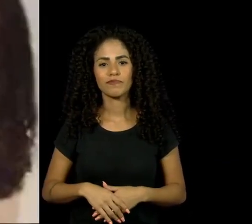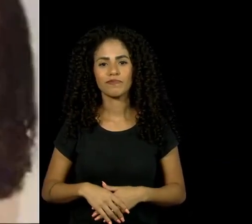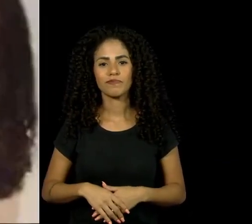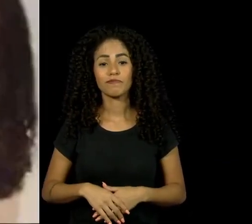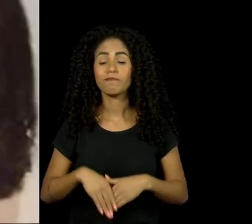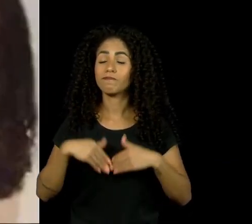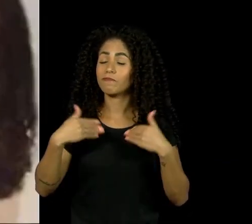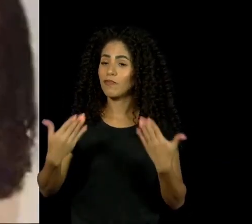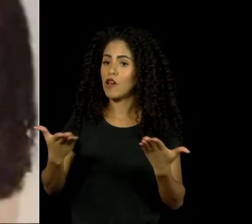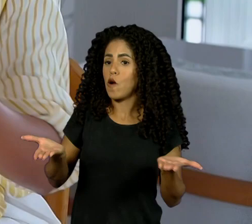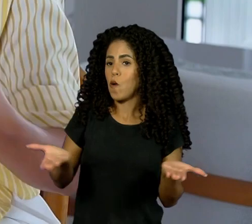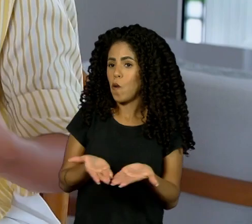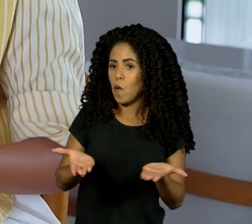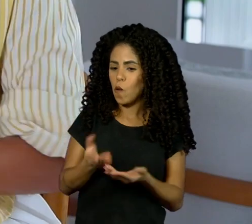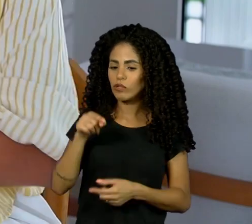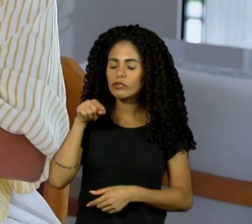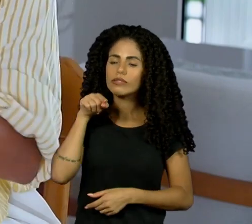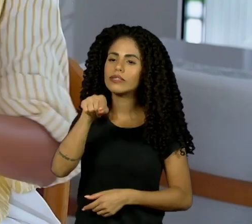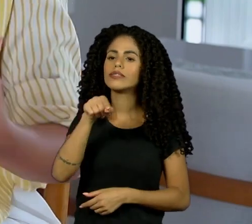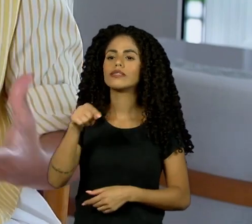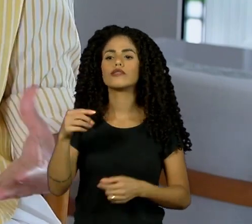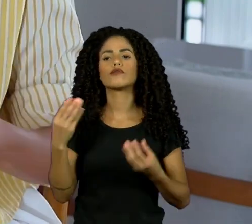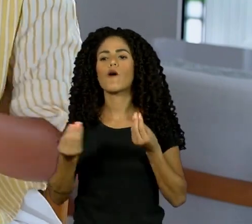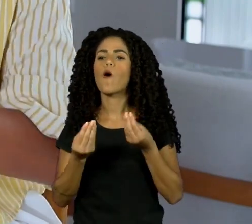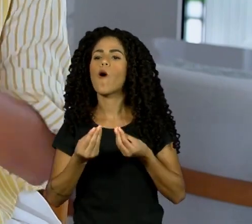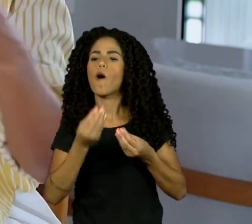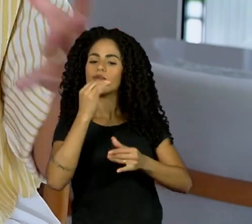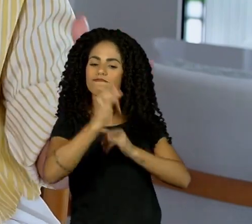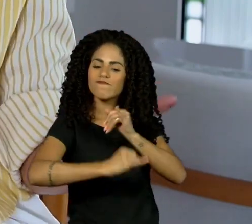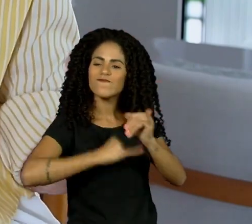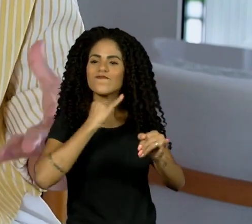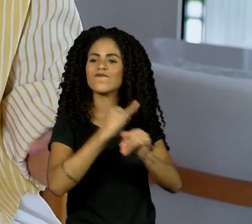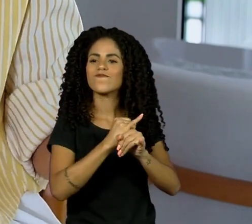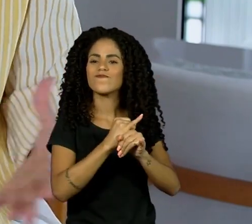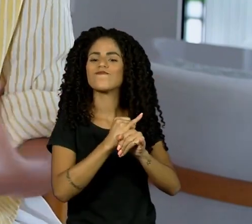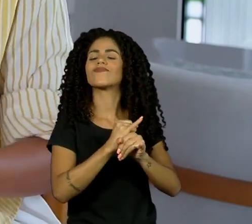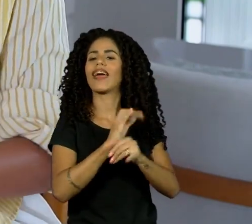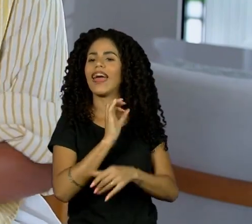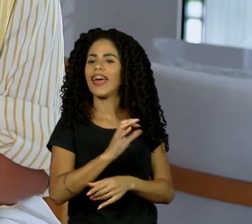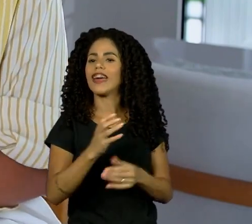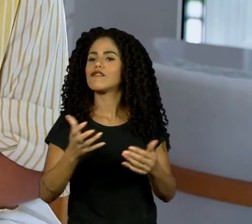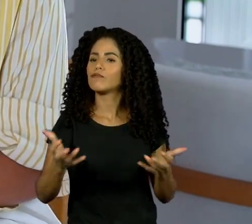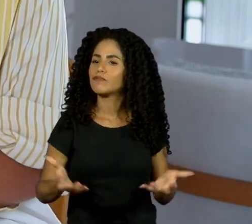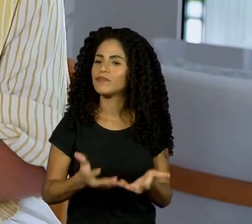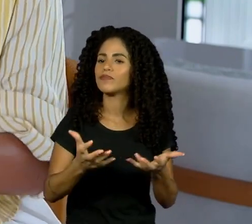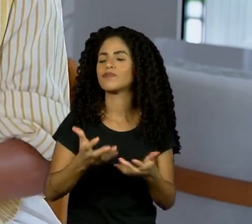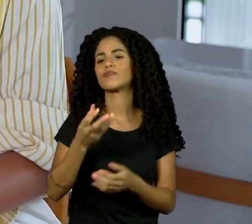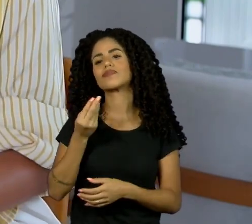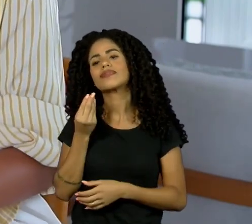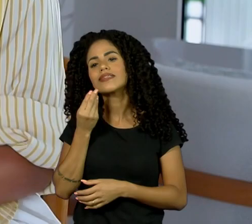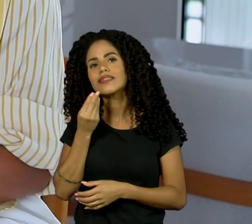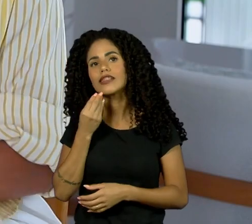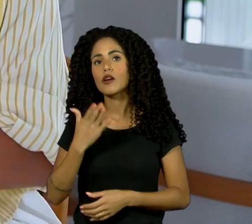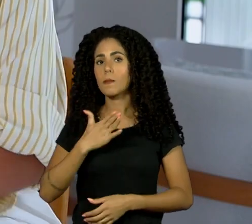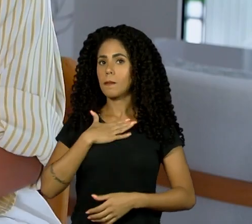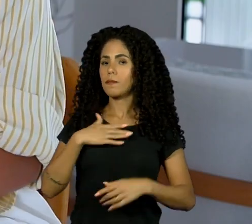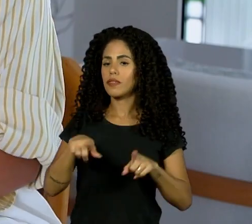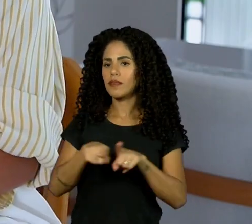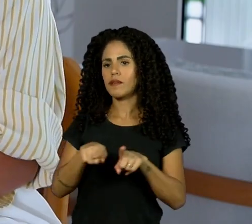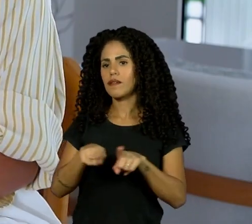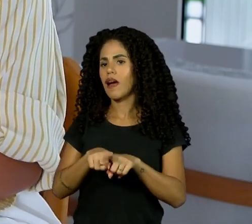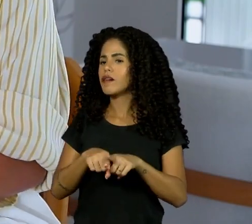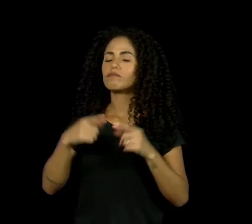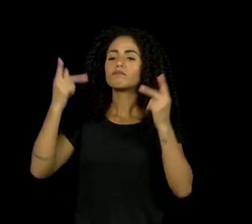Hoje em dia, esse mundo do digital, ele acaba chegando de alguma forma e chegou para mim de uma forma